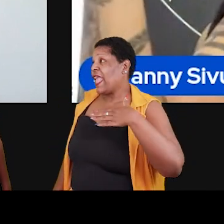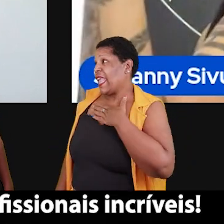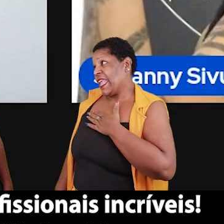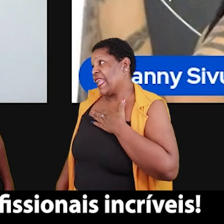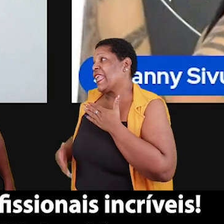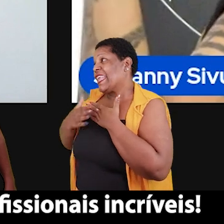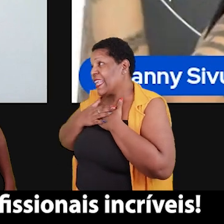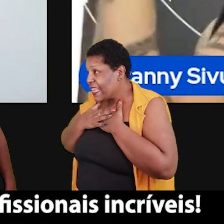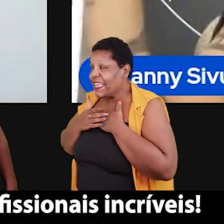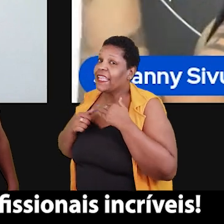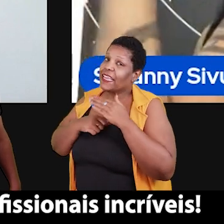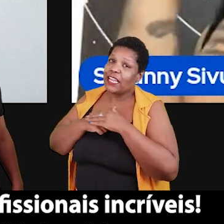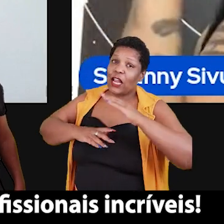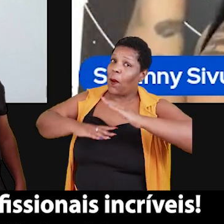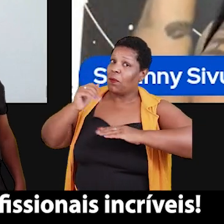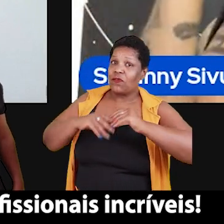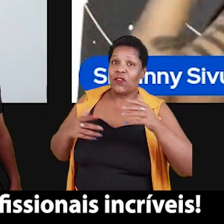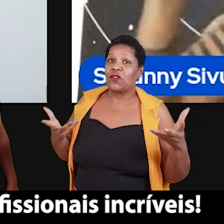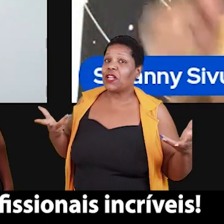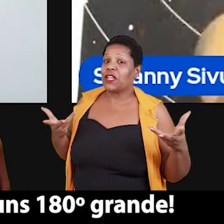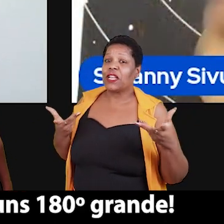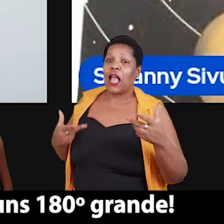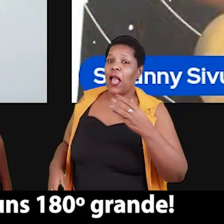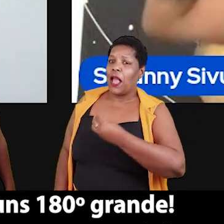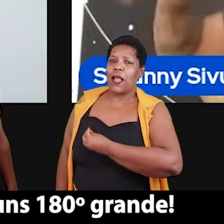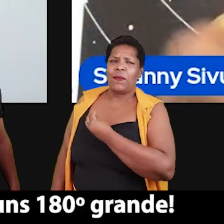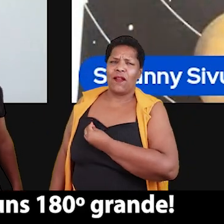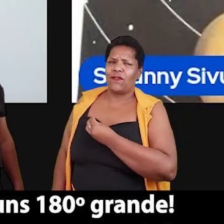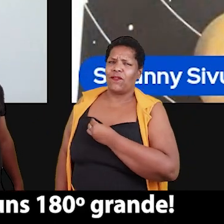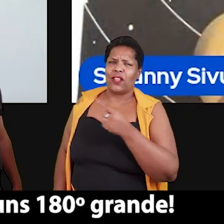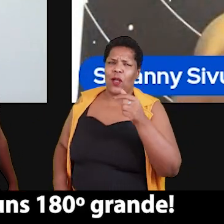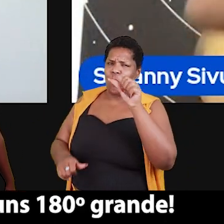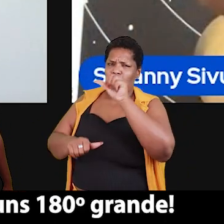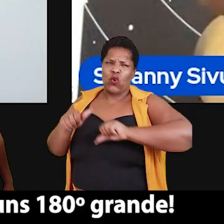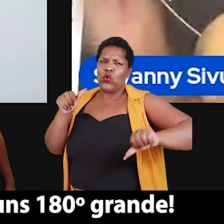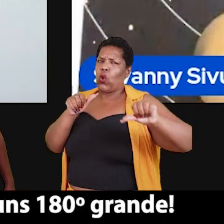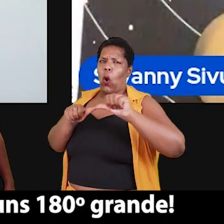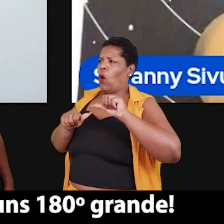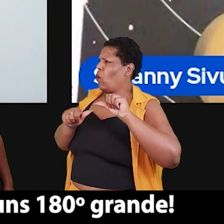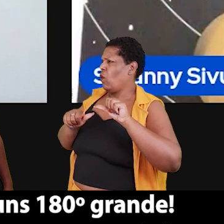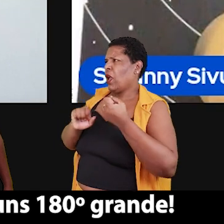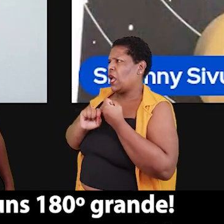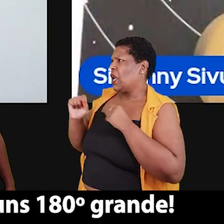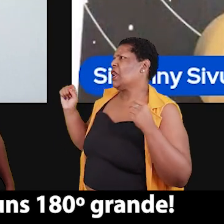queridas, são profissionais incríveis que, assim, a minha vida deu um 180 grande, assim, do quanto